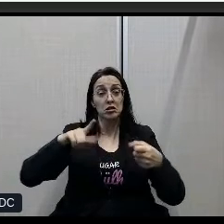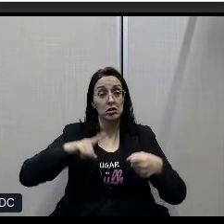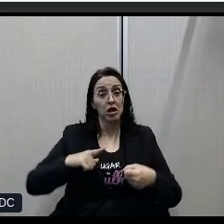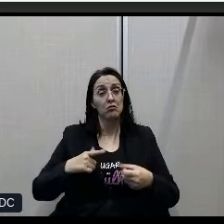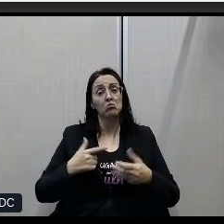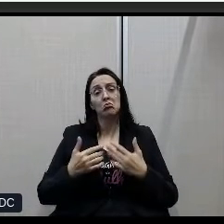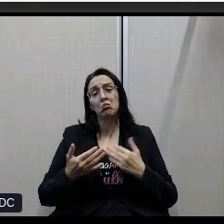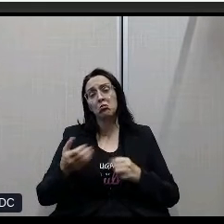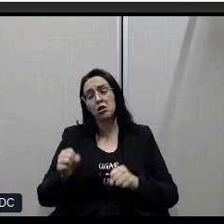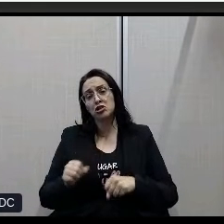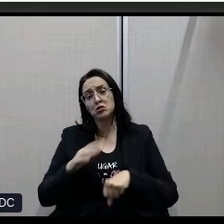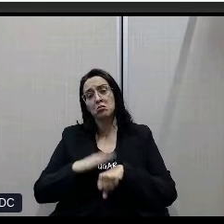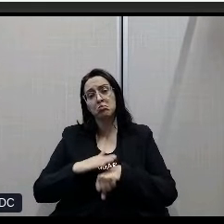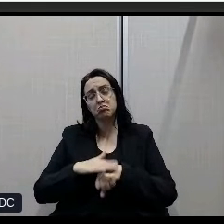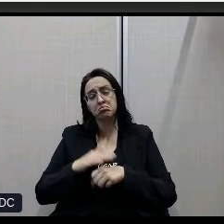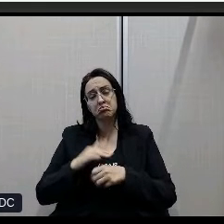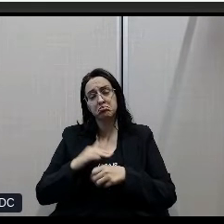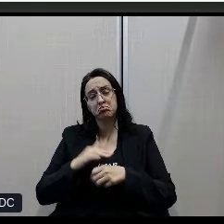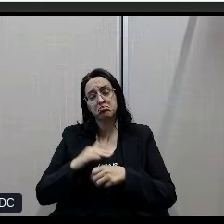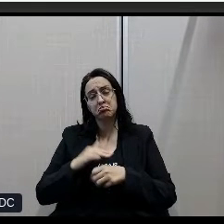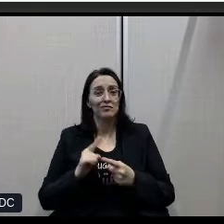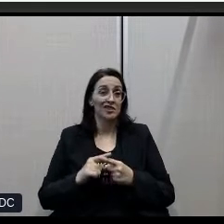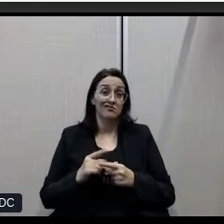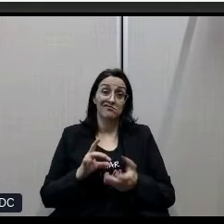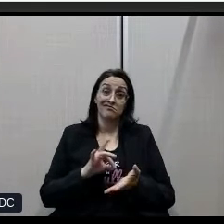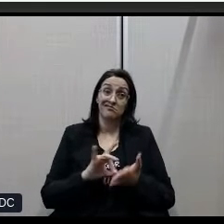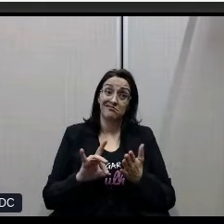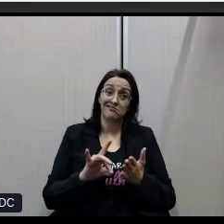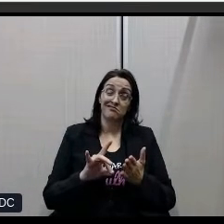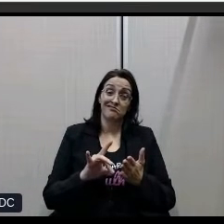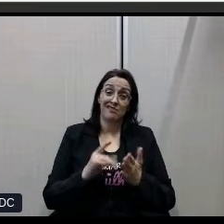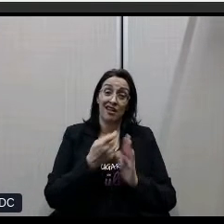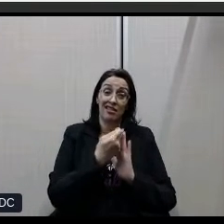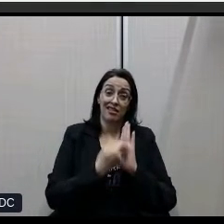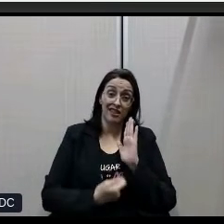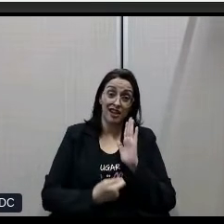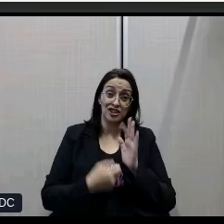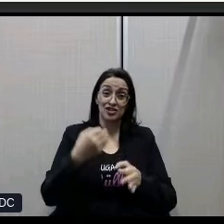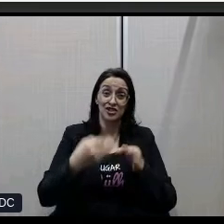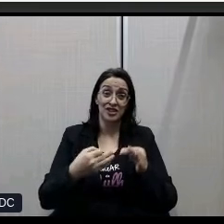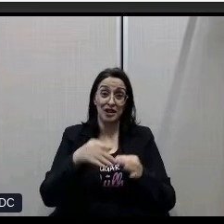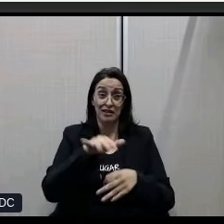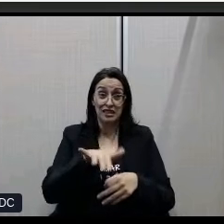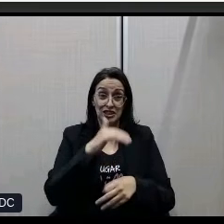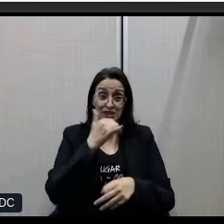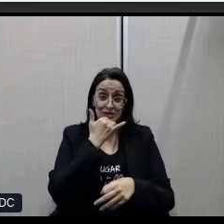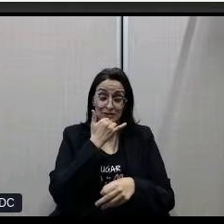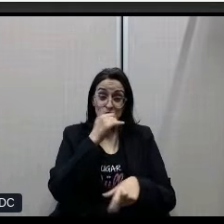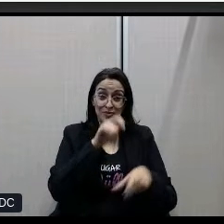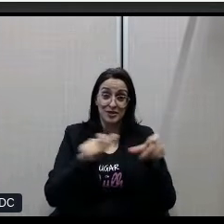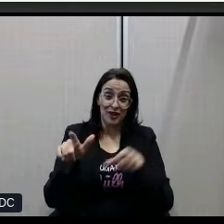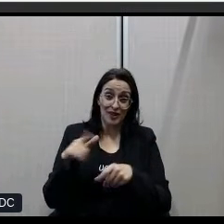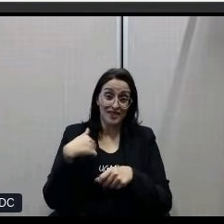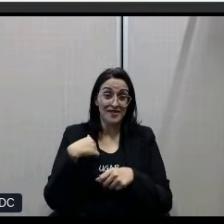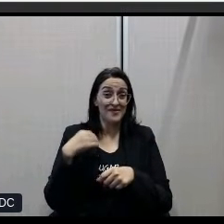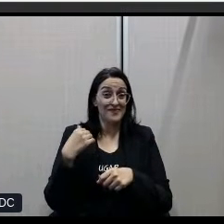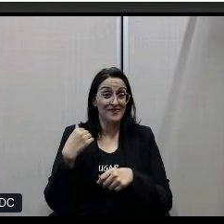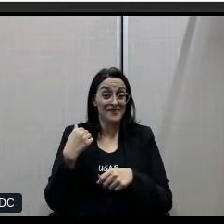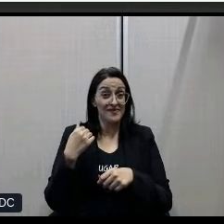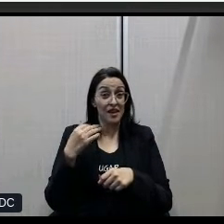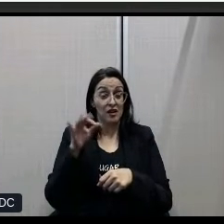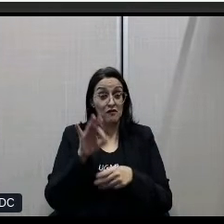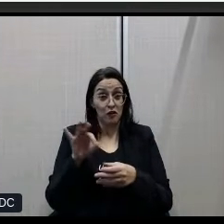aquilo, que não me recordo, porque eu odeio textos jurídicos, desculpa pessoas de direito, tá? Você